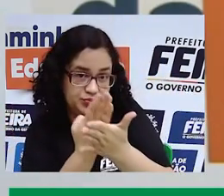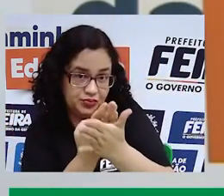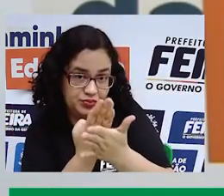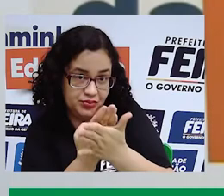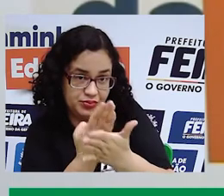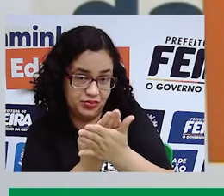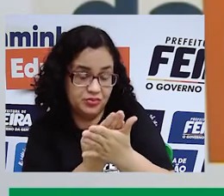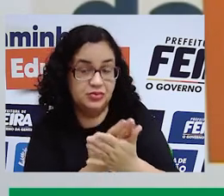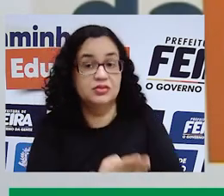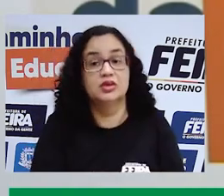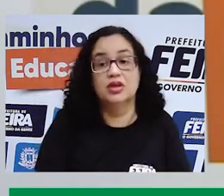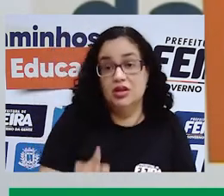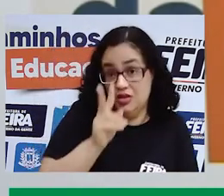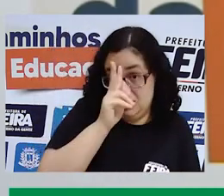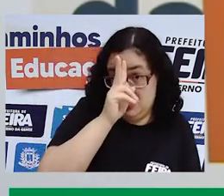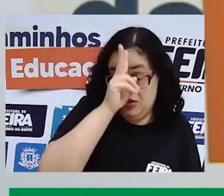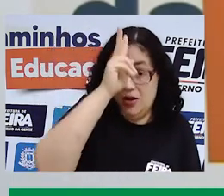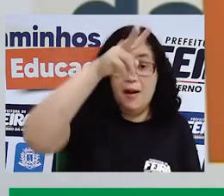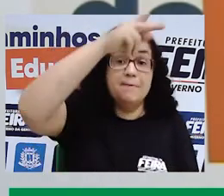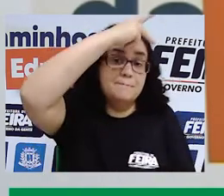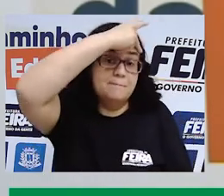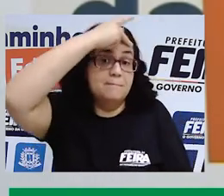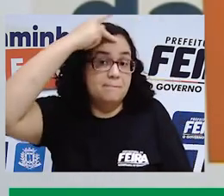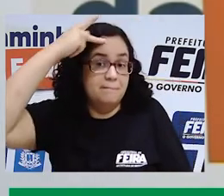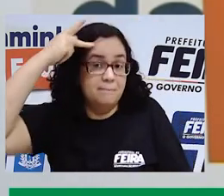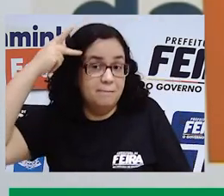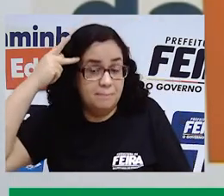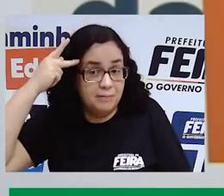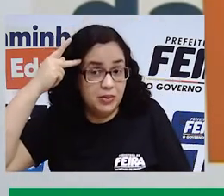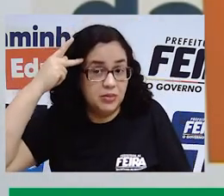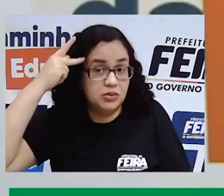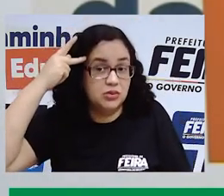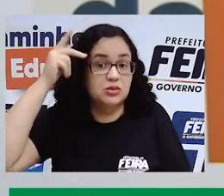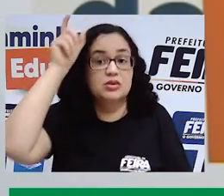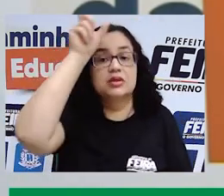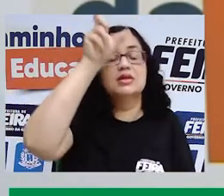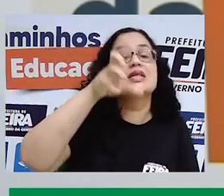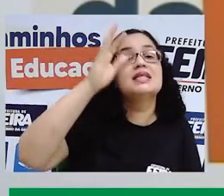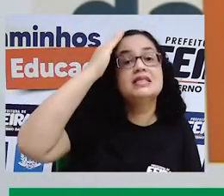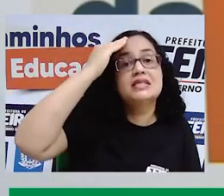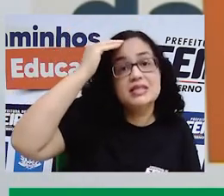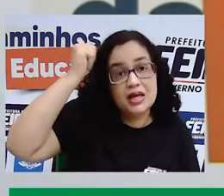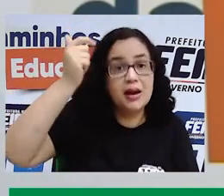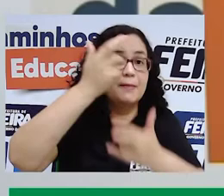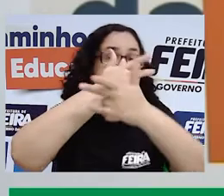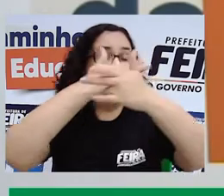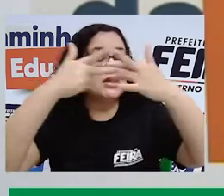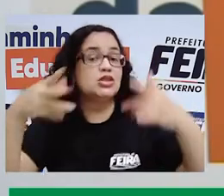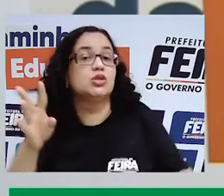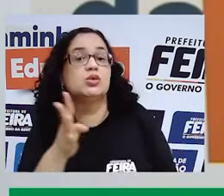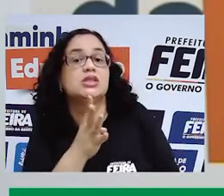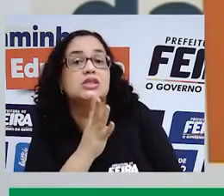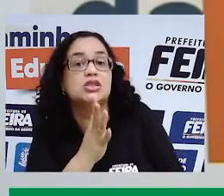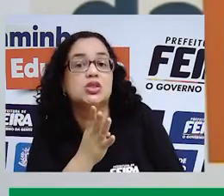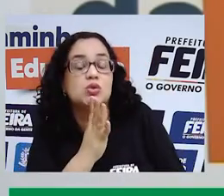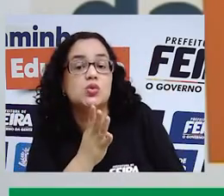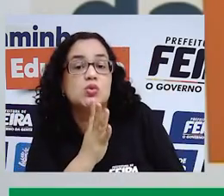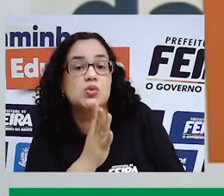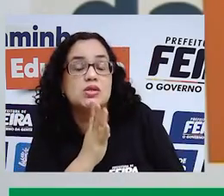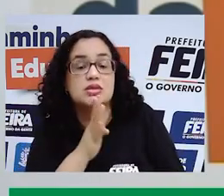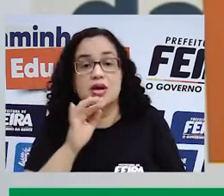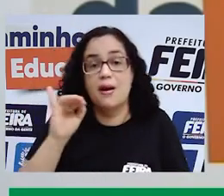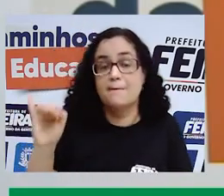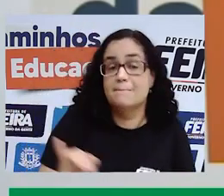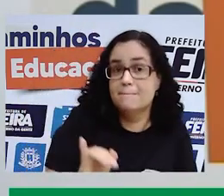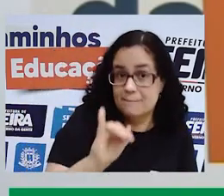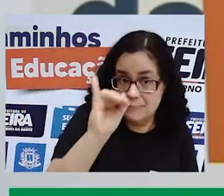aí nos fortalecer enquanto pessoa, enquanto cidadão, né? Sabe das coisas, que conhece. Então, é muito